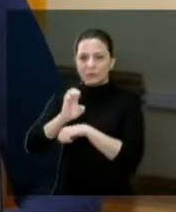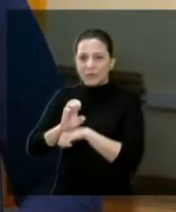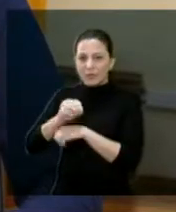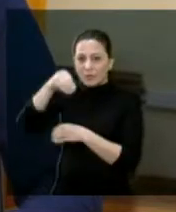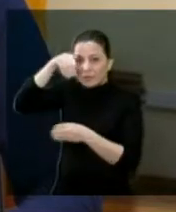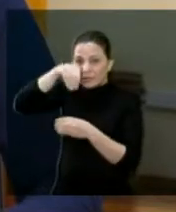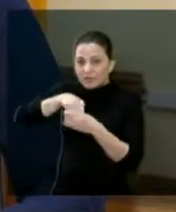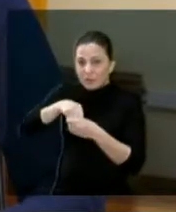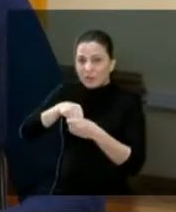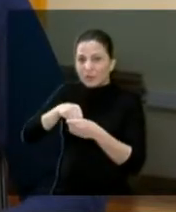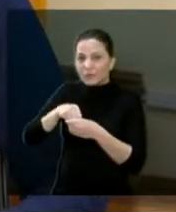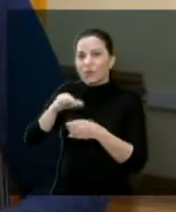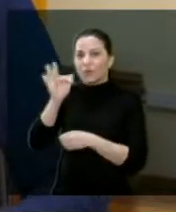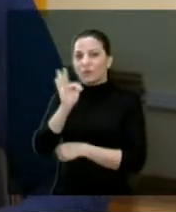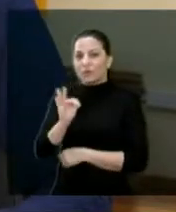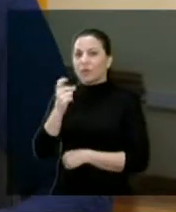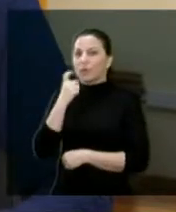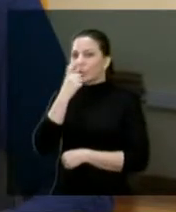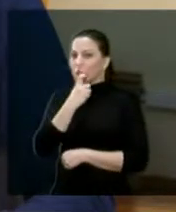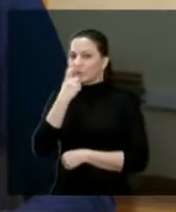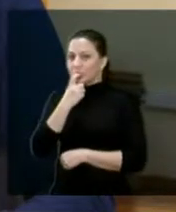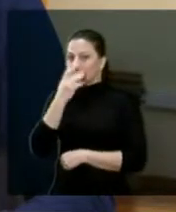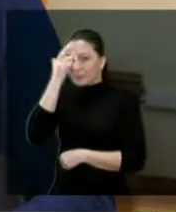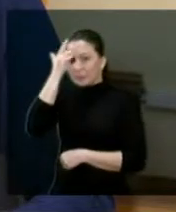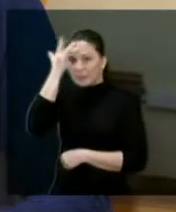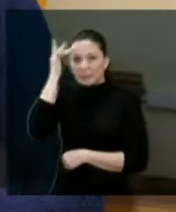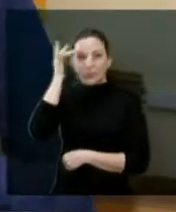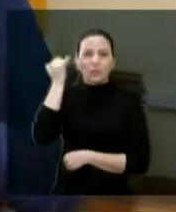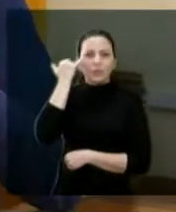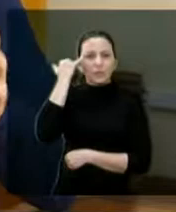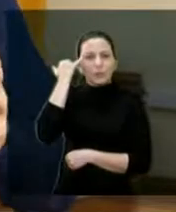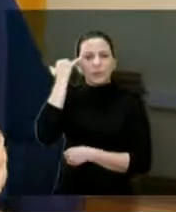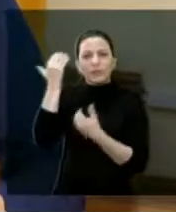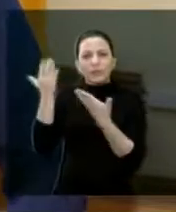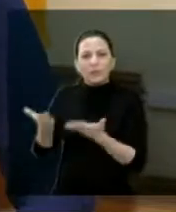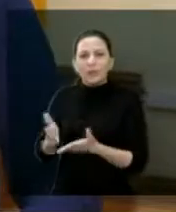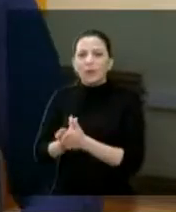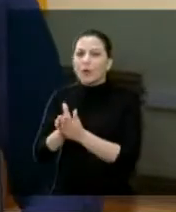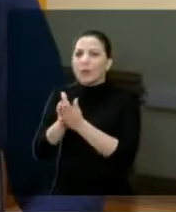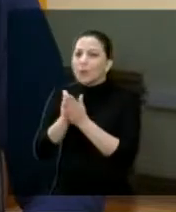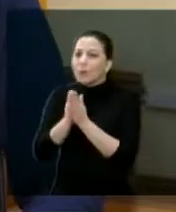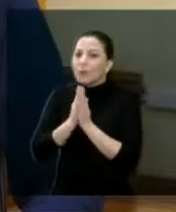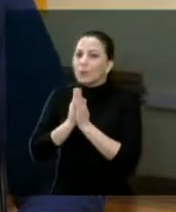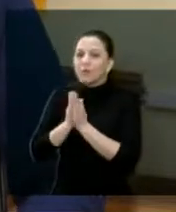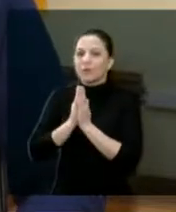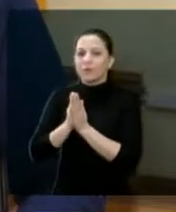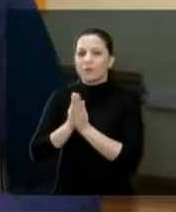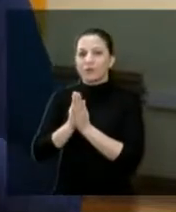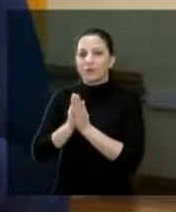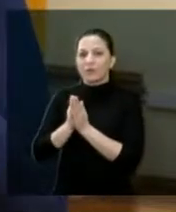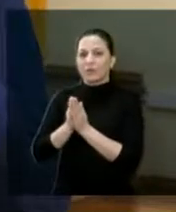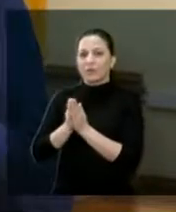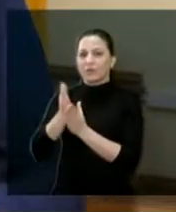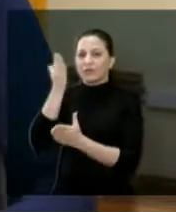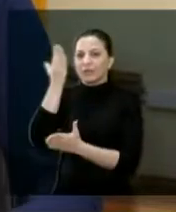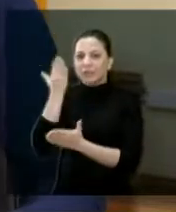da odontologia. Era um japonês. Ele entrou e falou assim, pelo amor de Deus, tira esse raio